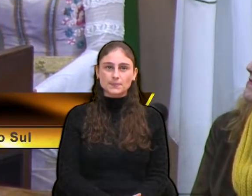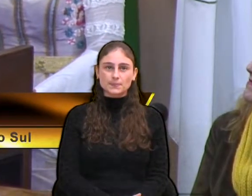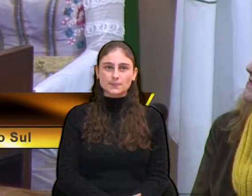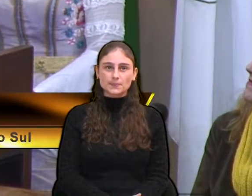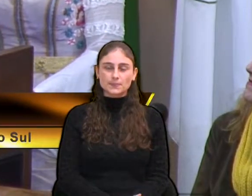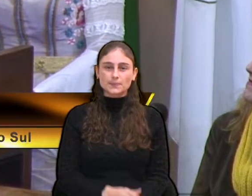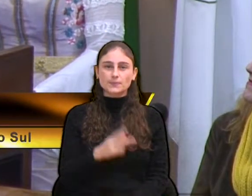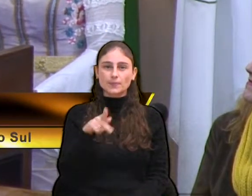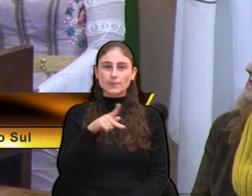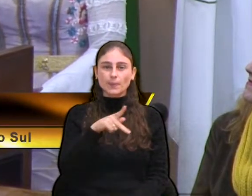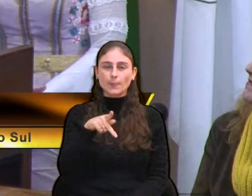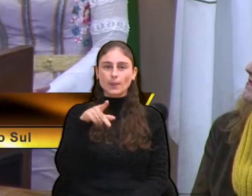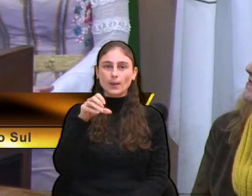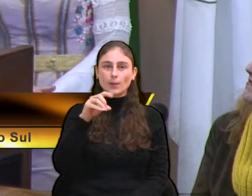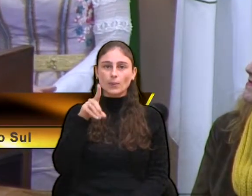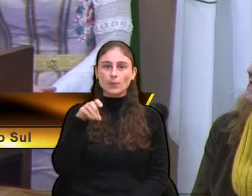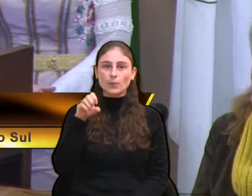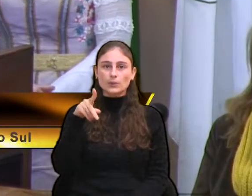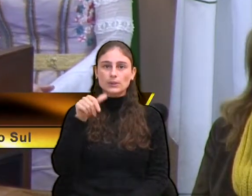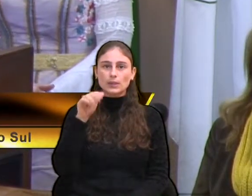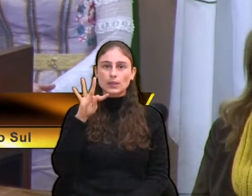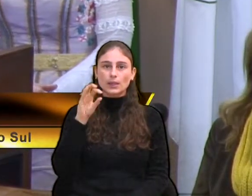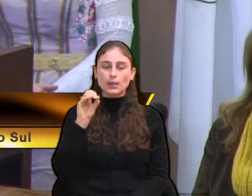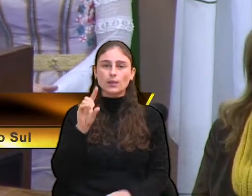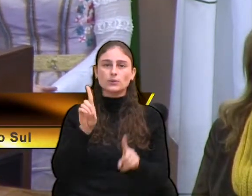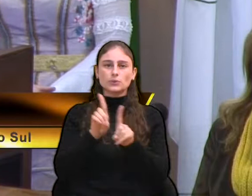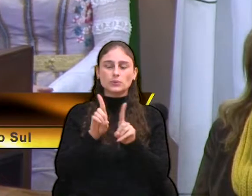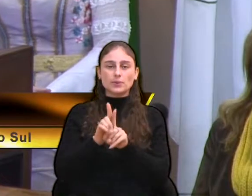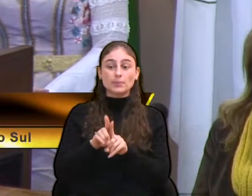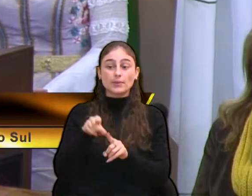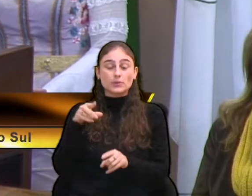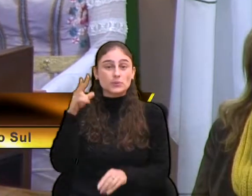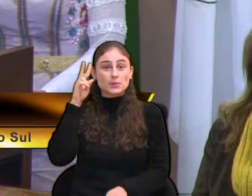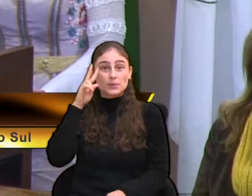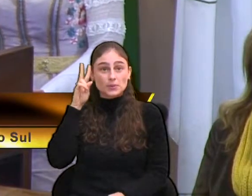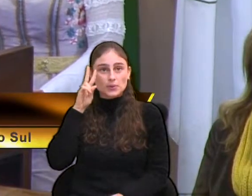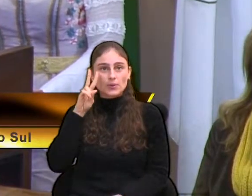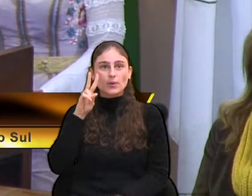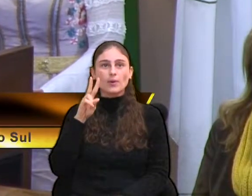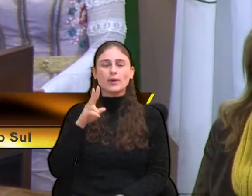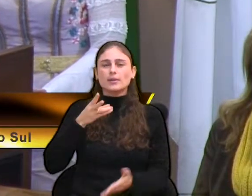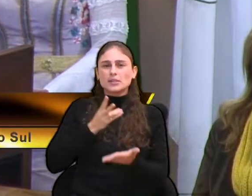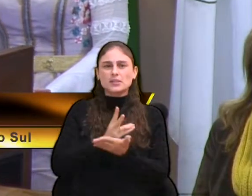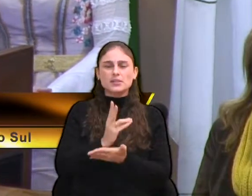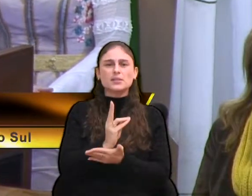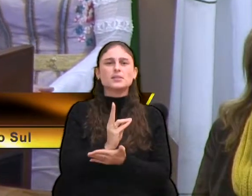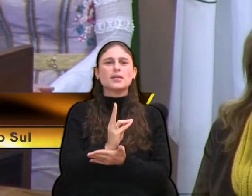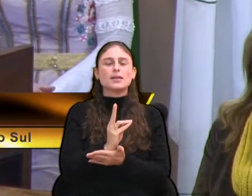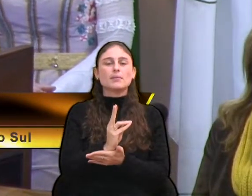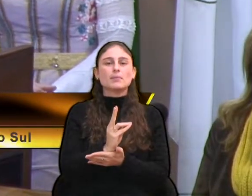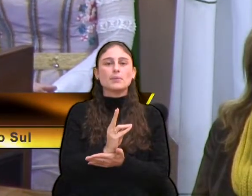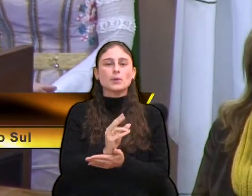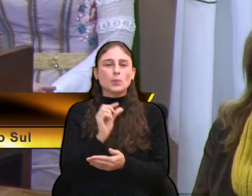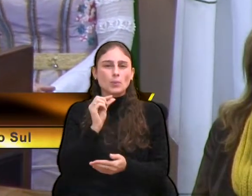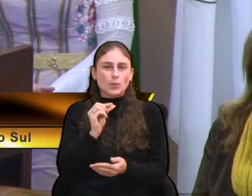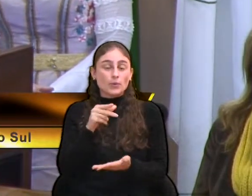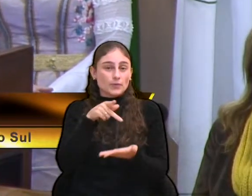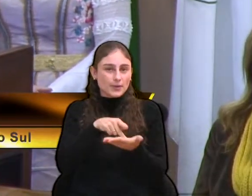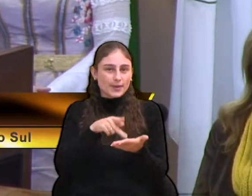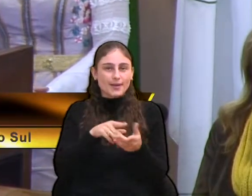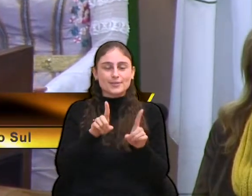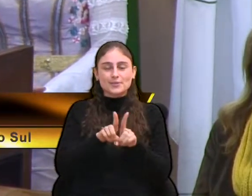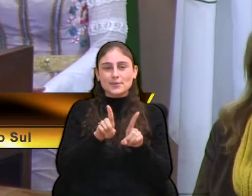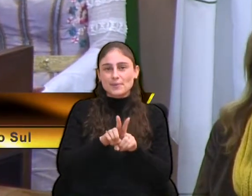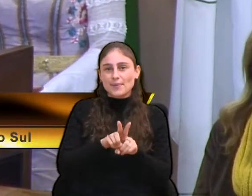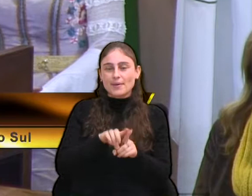O professor Pozenato também, que através das suas histórias, com fundo sempre verídico, mas claro, um pouco de romance, para